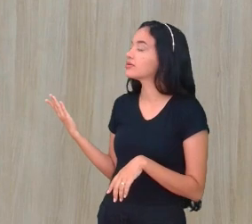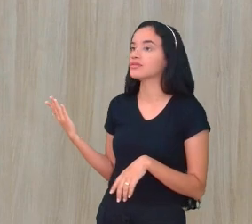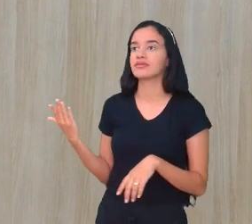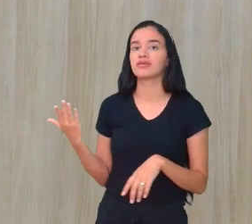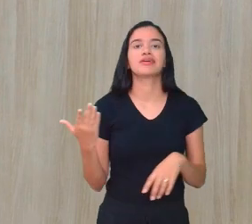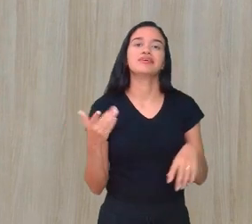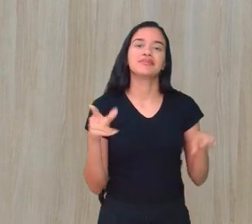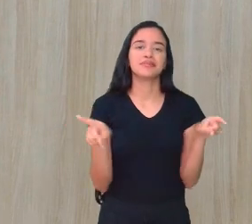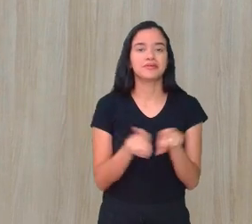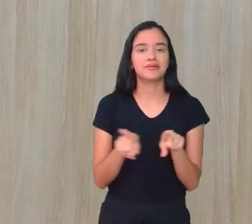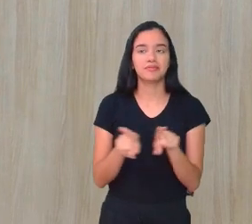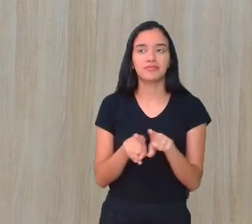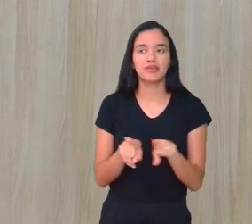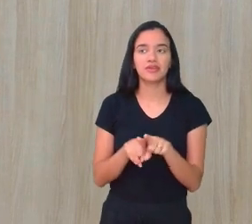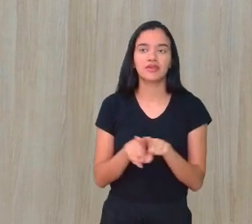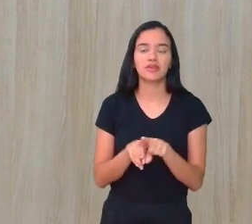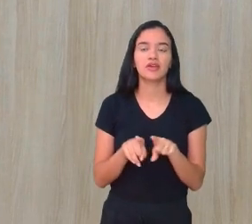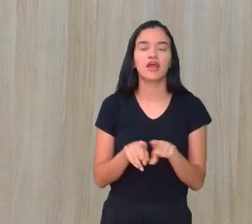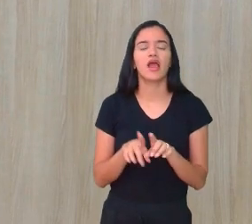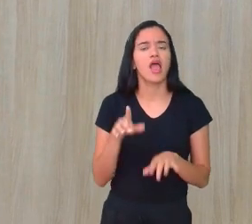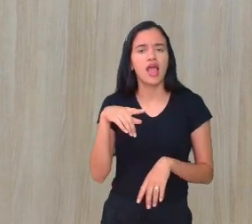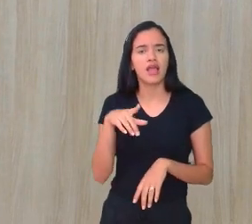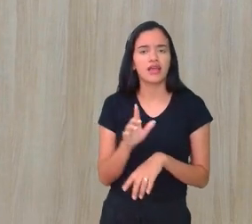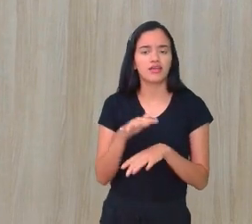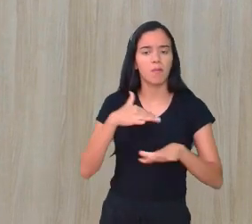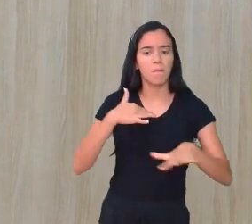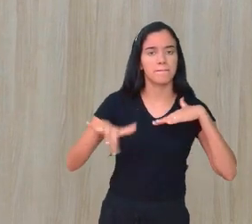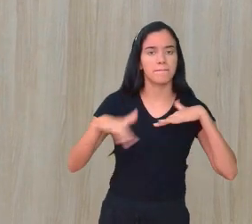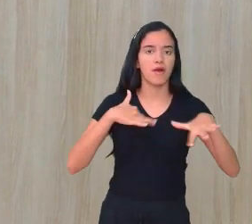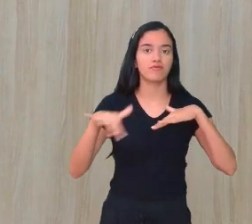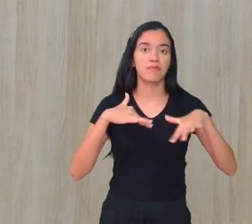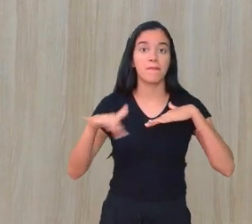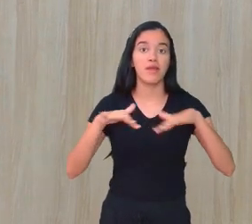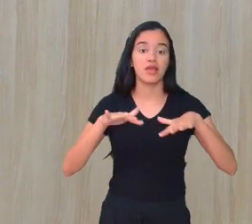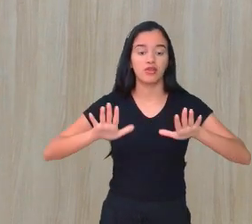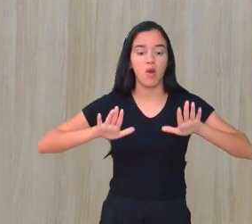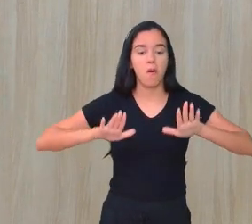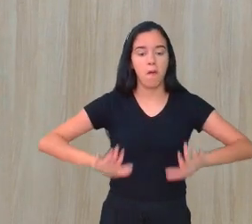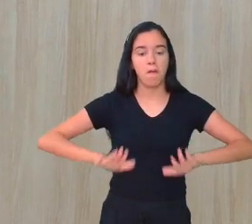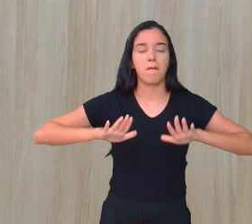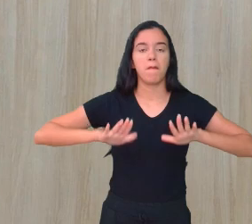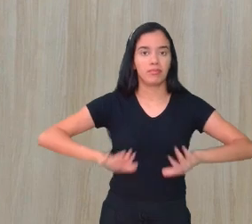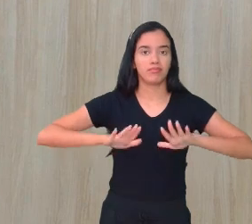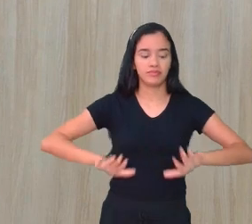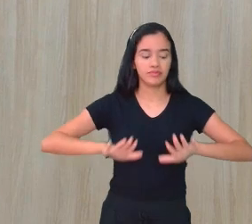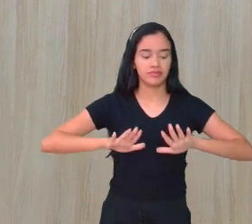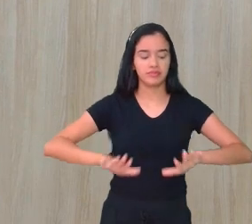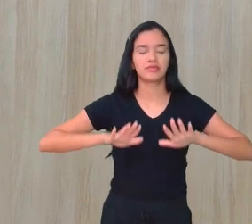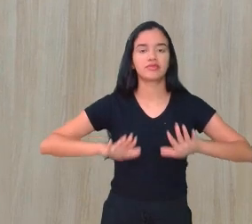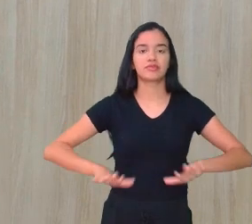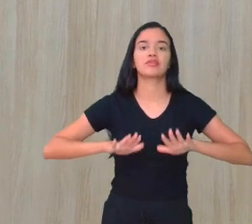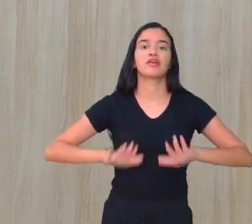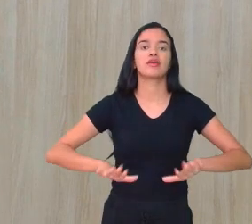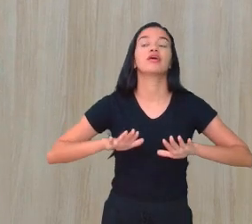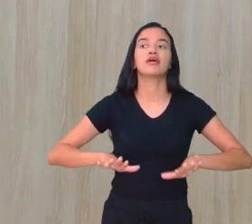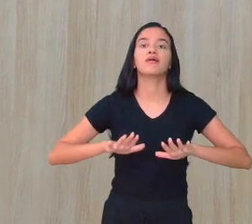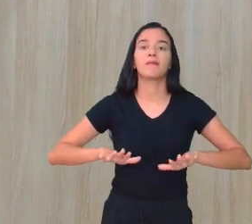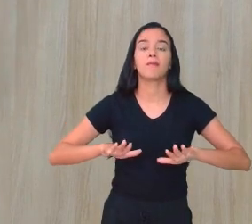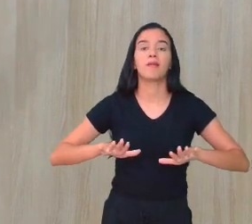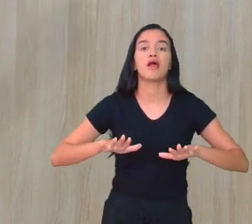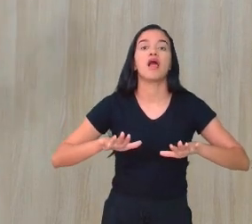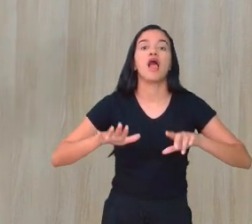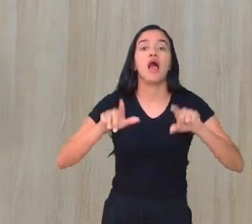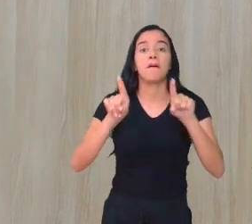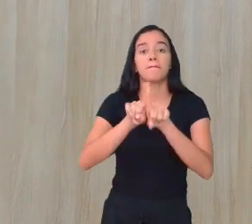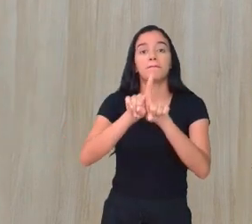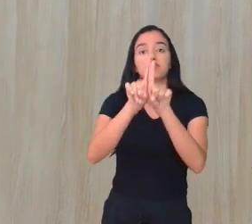quando eles fazem aqueles movimentos, né? Parada de mão, por exemplo. bota a mão lá no chão, faz a abertura com as